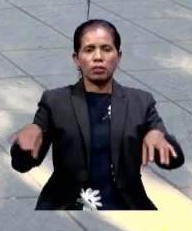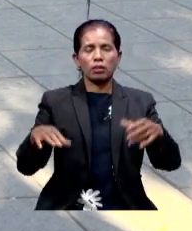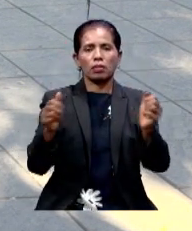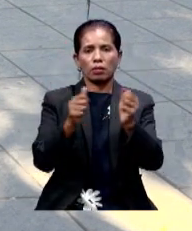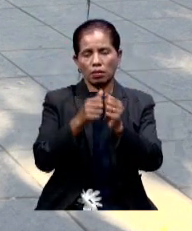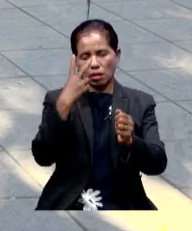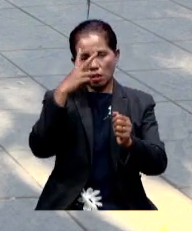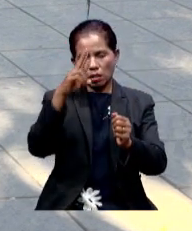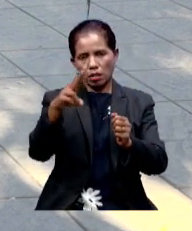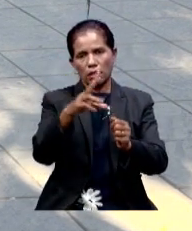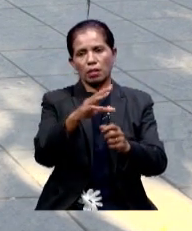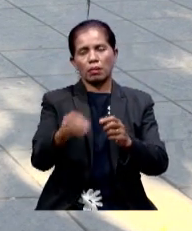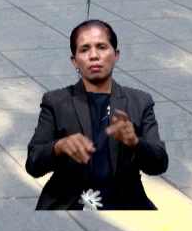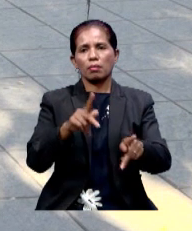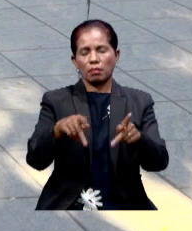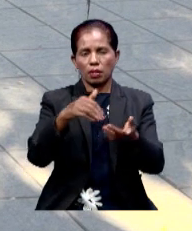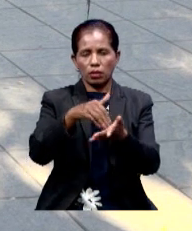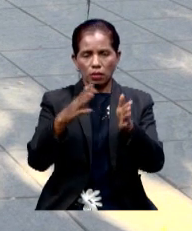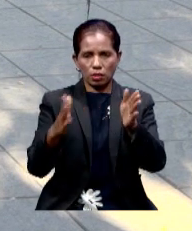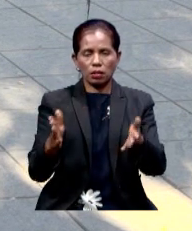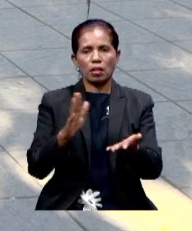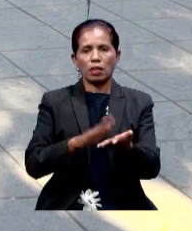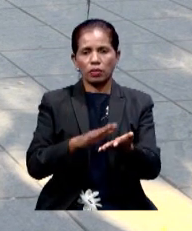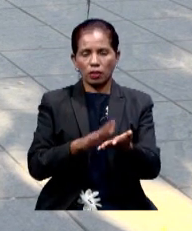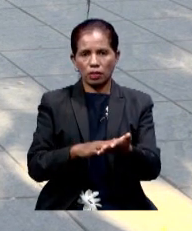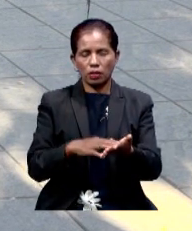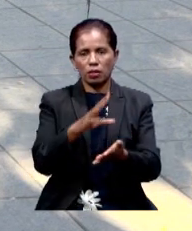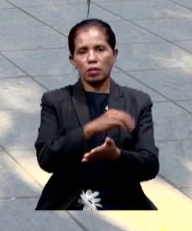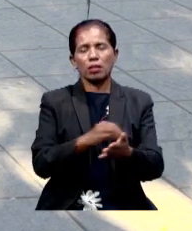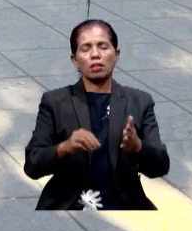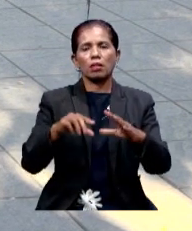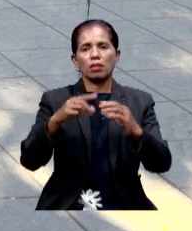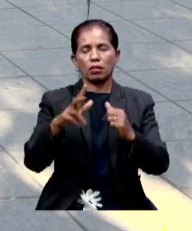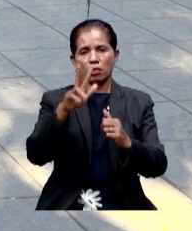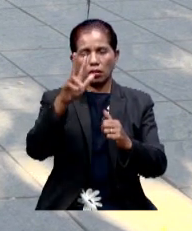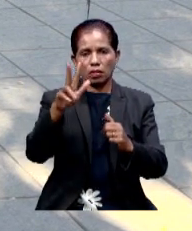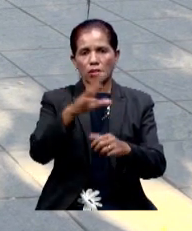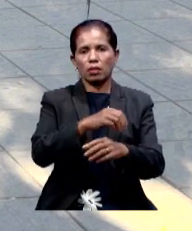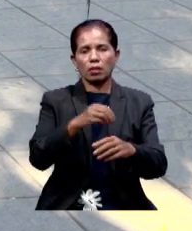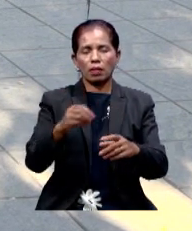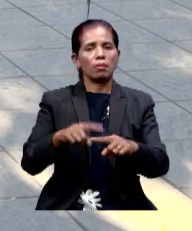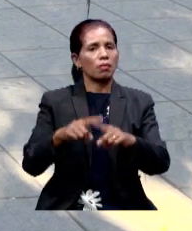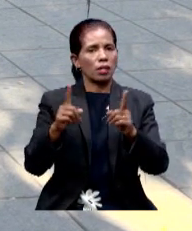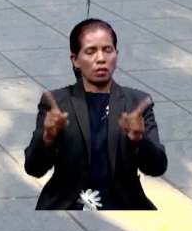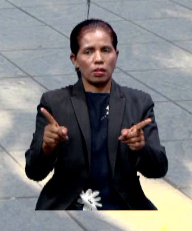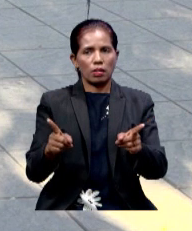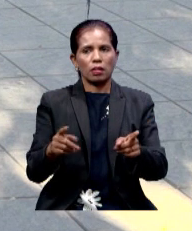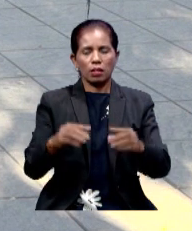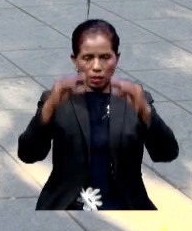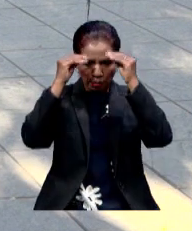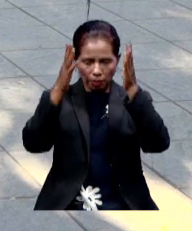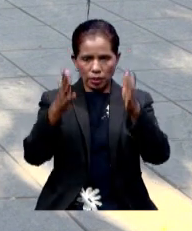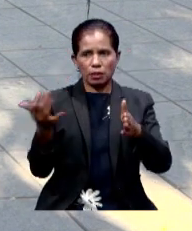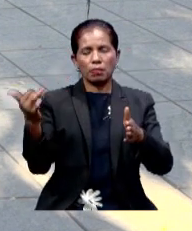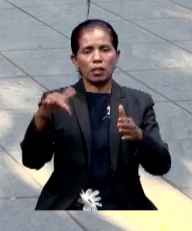correção digital ba finalista sira e ensino básico terceiro ciclo no ensino secundário, mas bem, e a menor em Barak